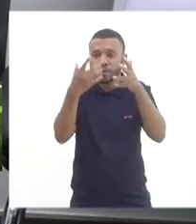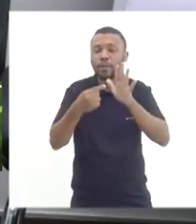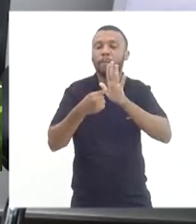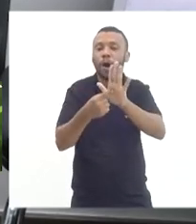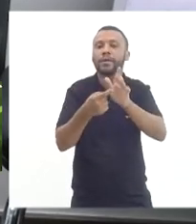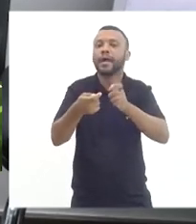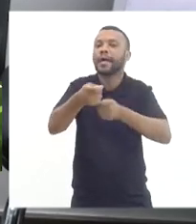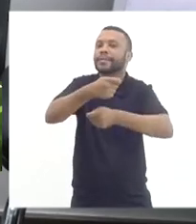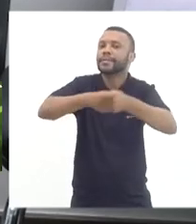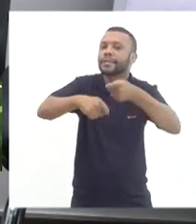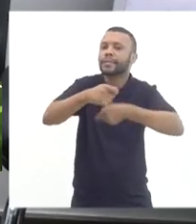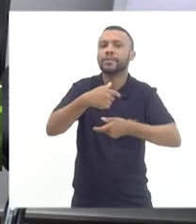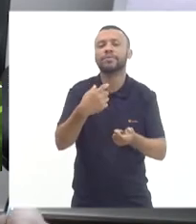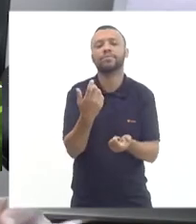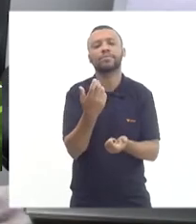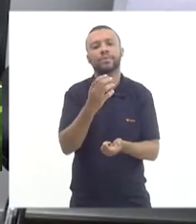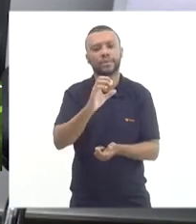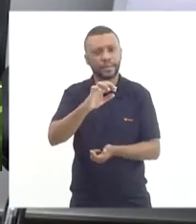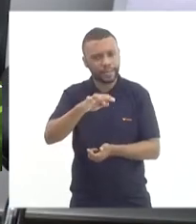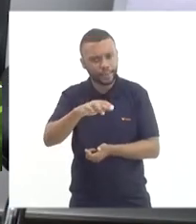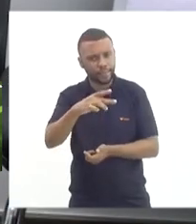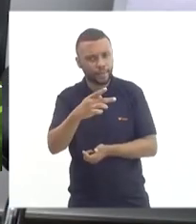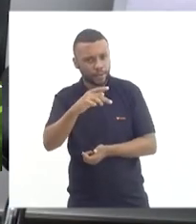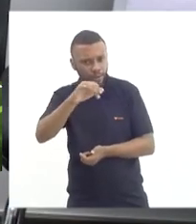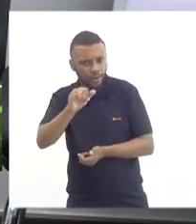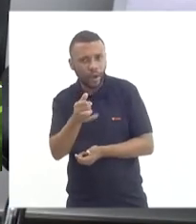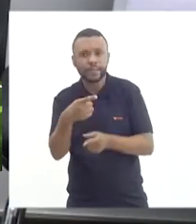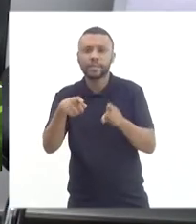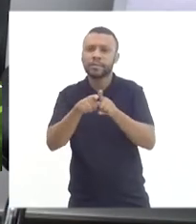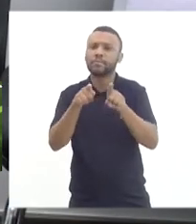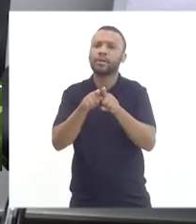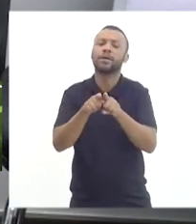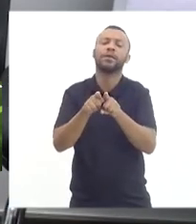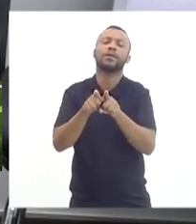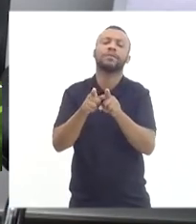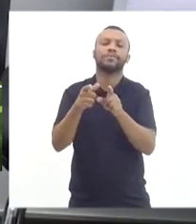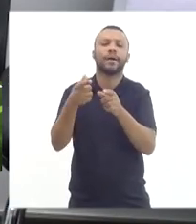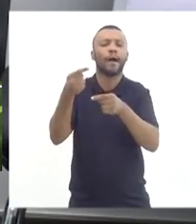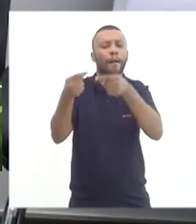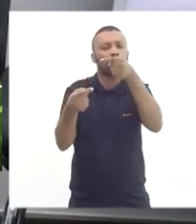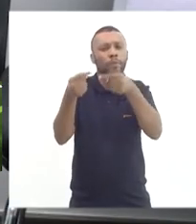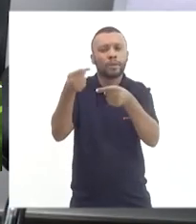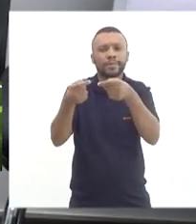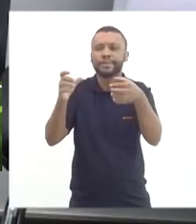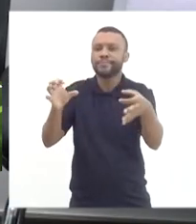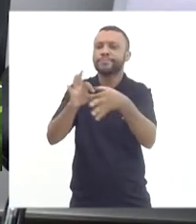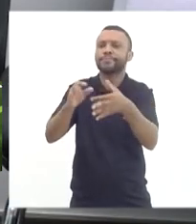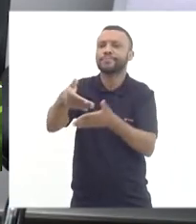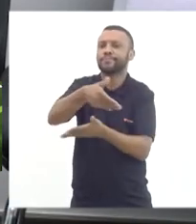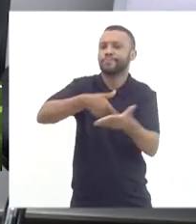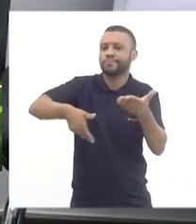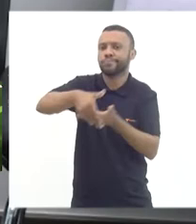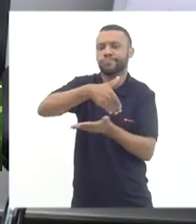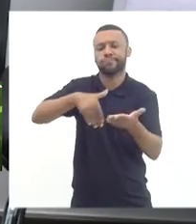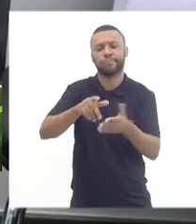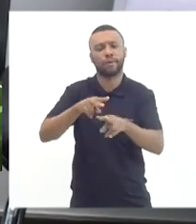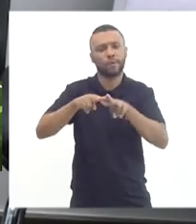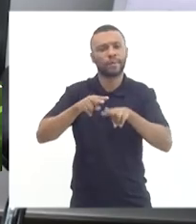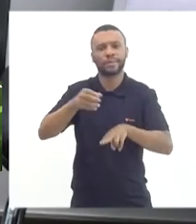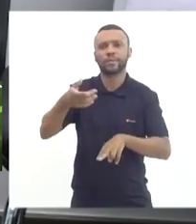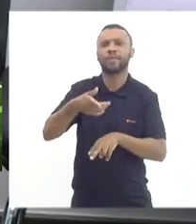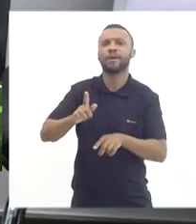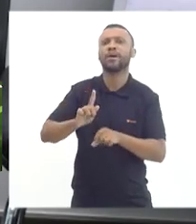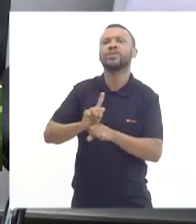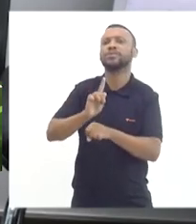jurídicas e, por último, uma política de transação com partes relacionadas. Em decorrência dessa nova gestão